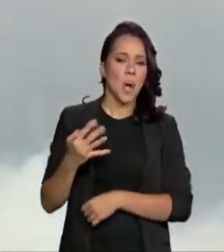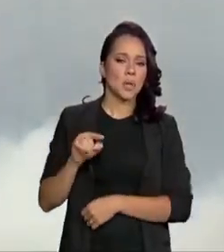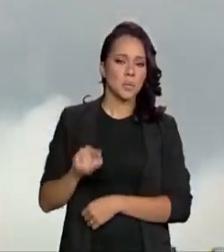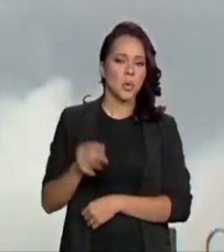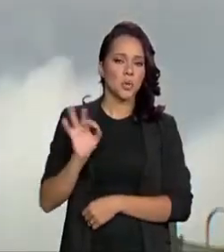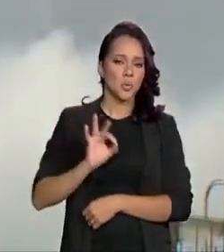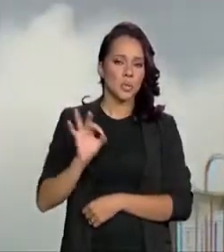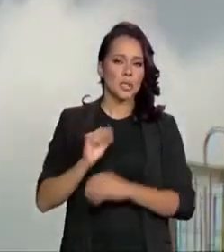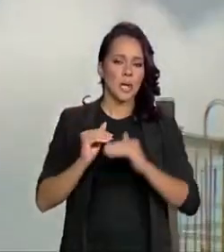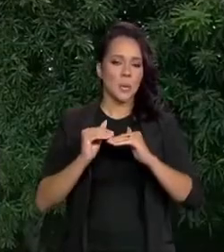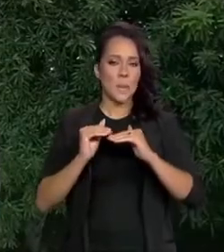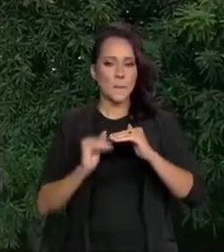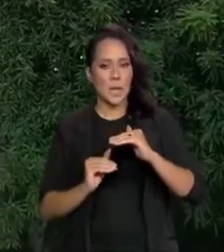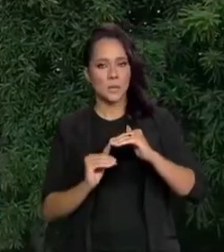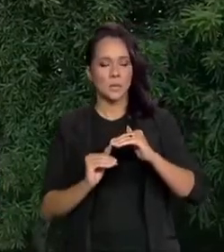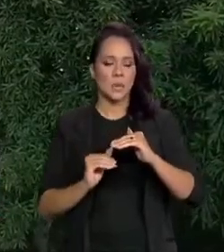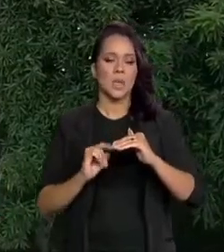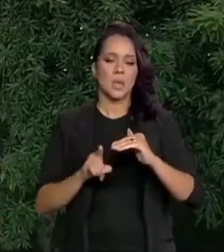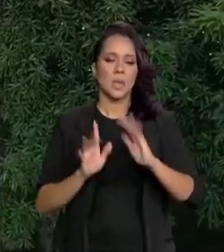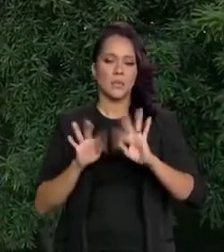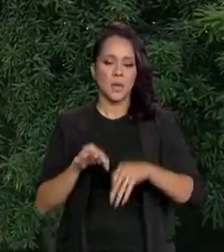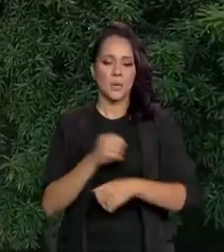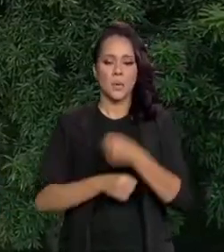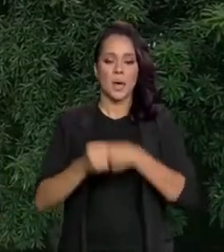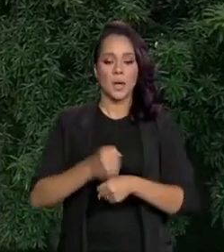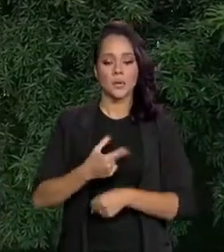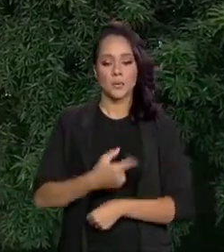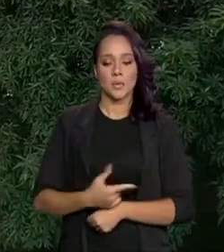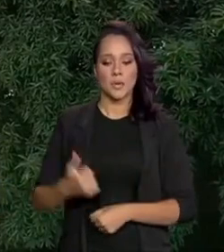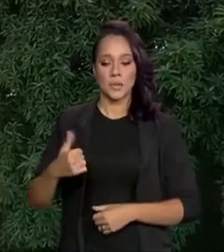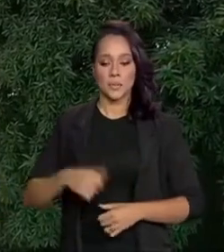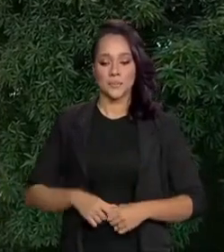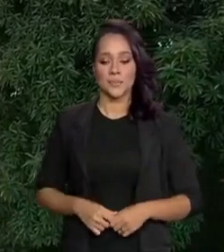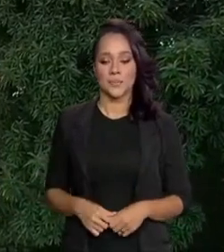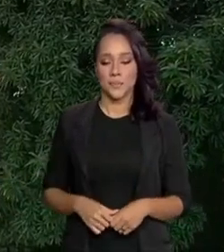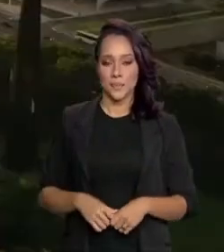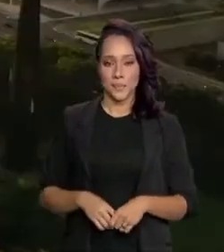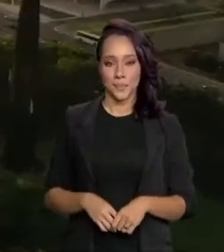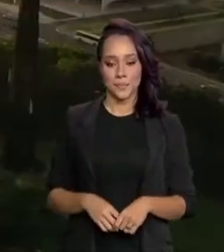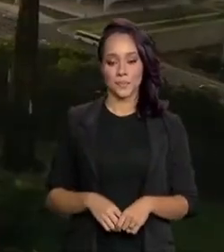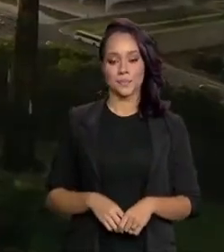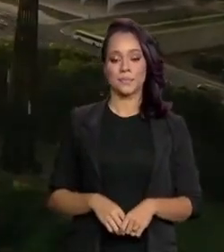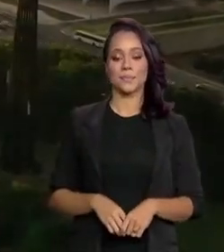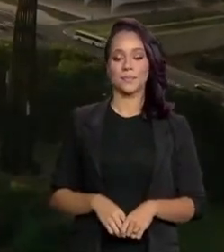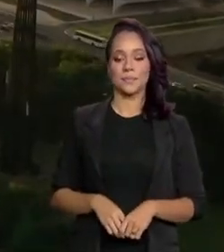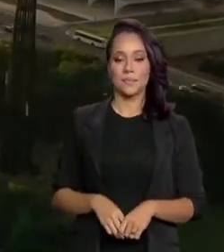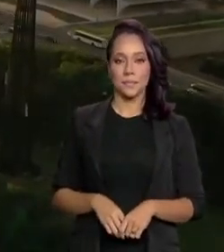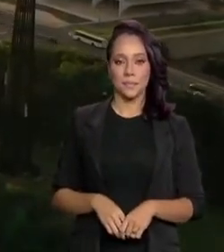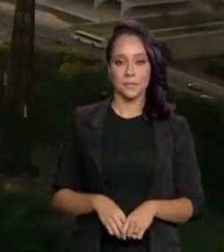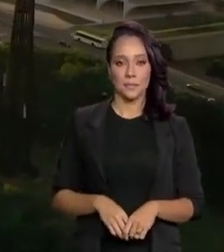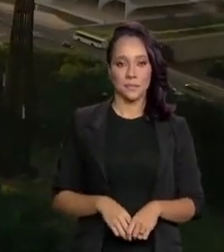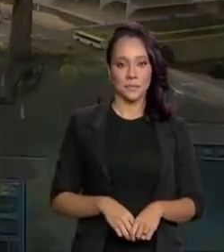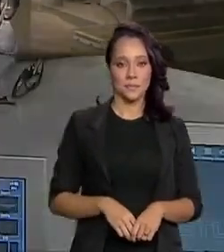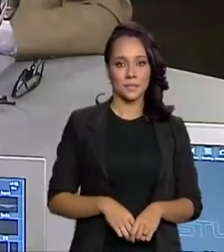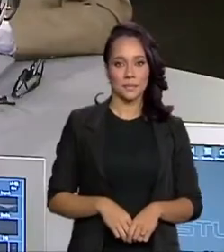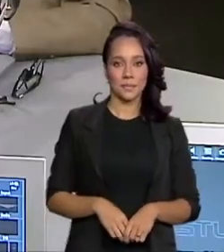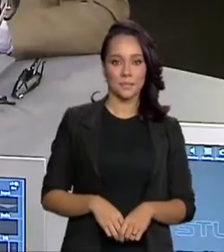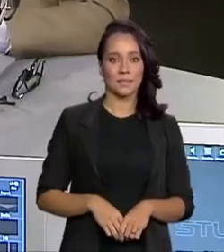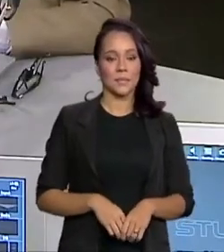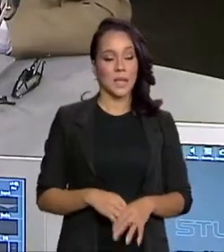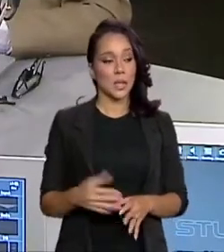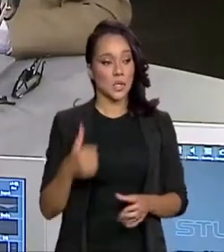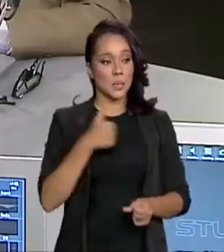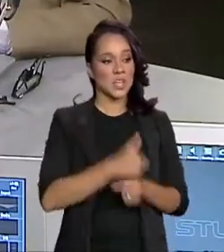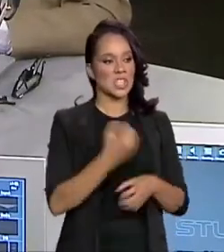pontos percentuais a menos que no final de 2021. Da Rádio Nacional em Brasília, Lucas Por Deus Leão.